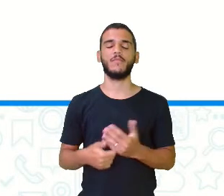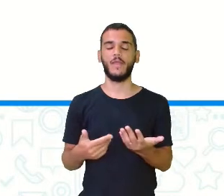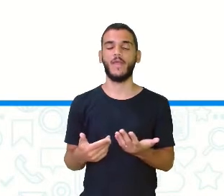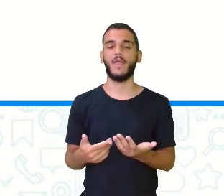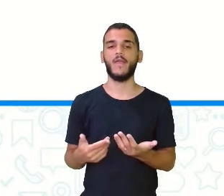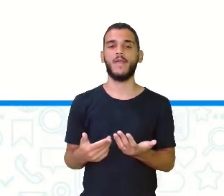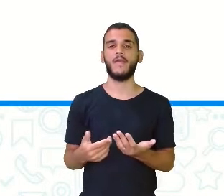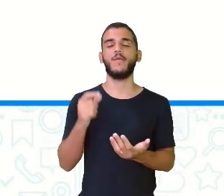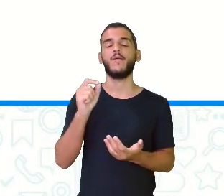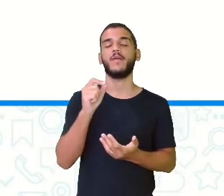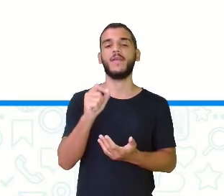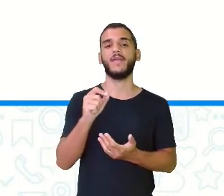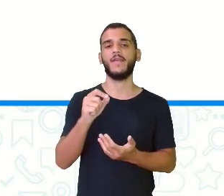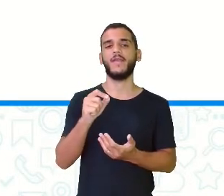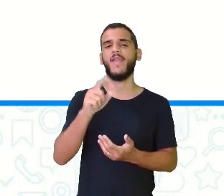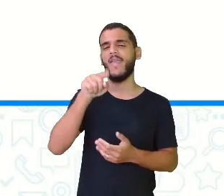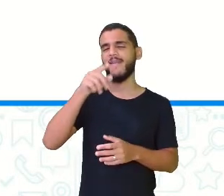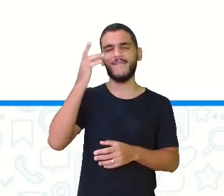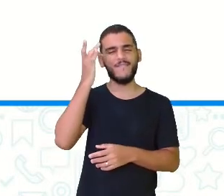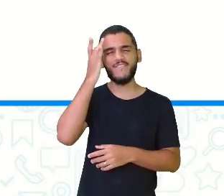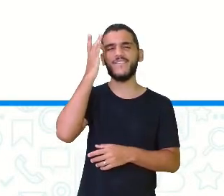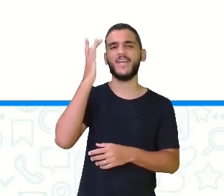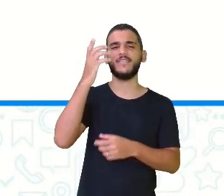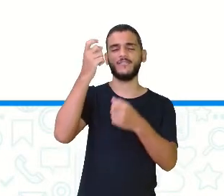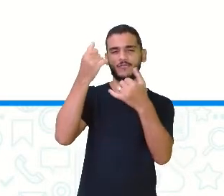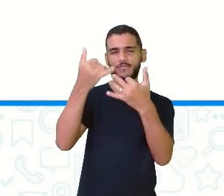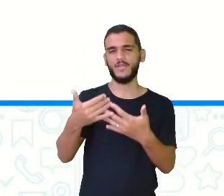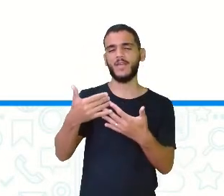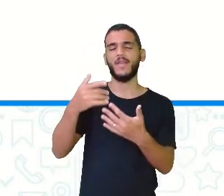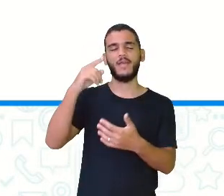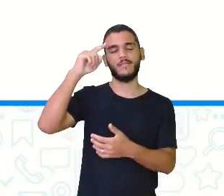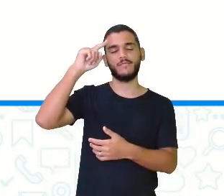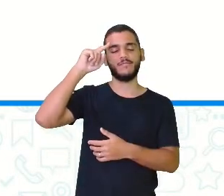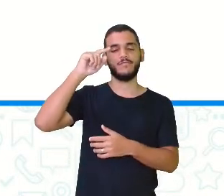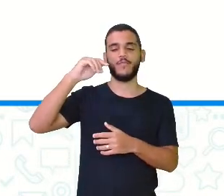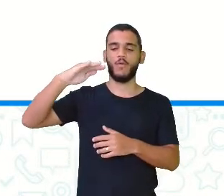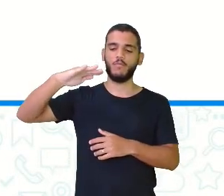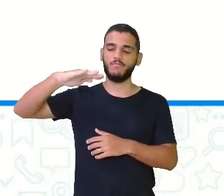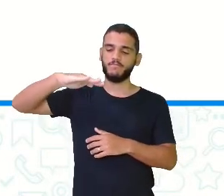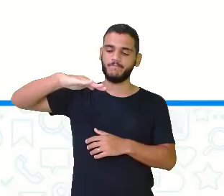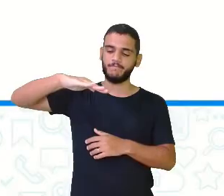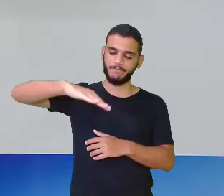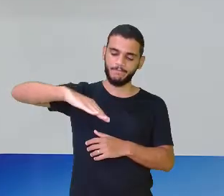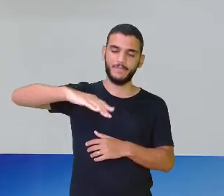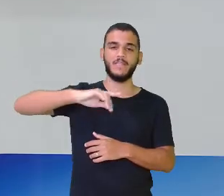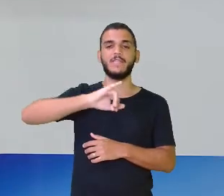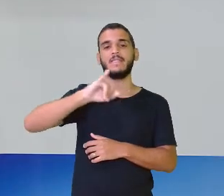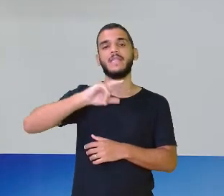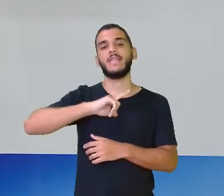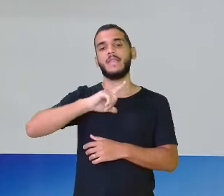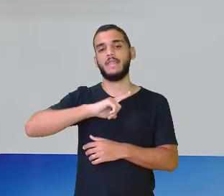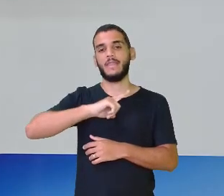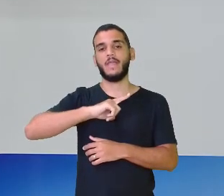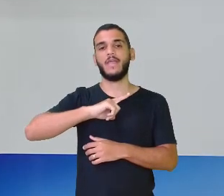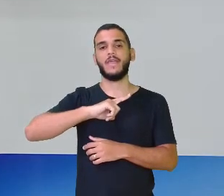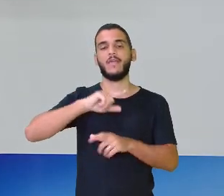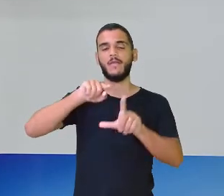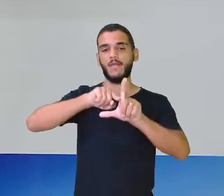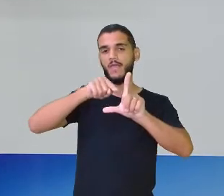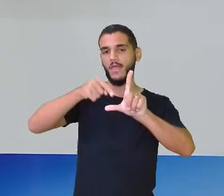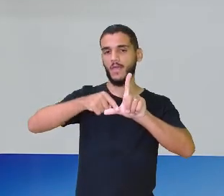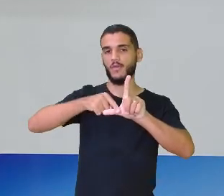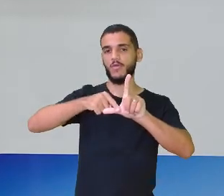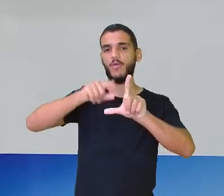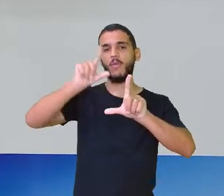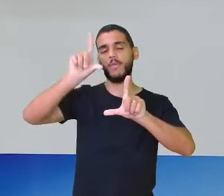da declinação que eu falei? Pois bem, se eu tenho ângulos menores que 90, eles são considerados